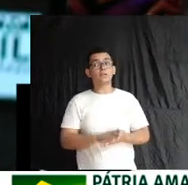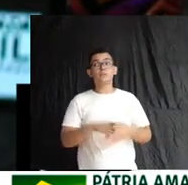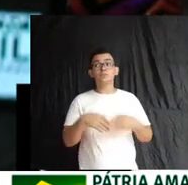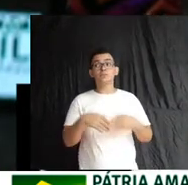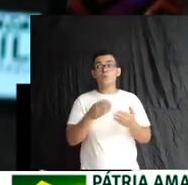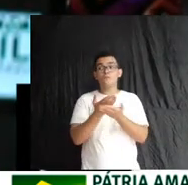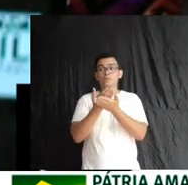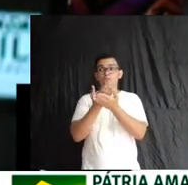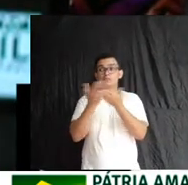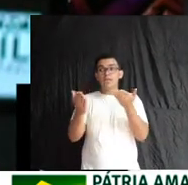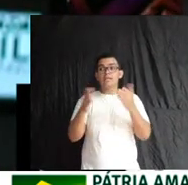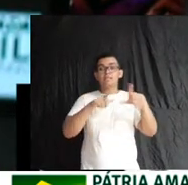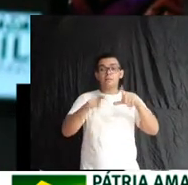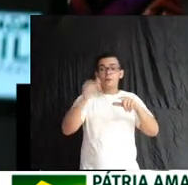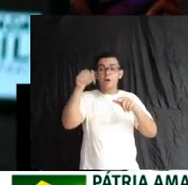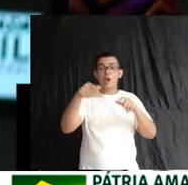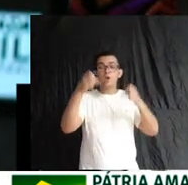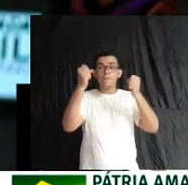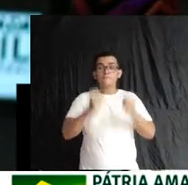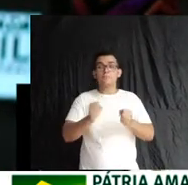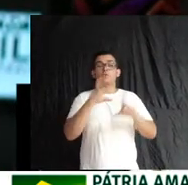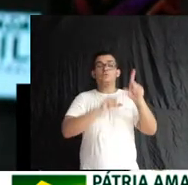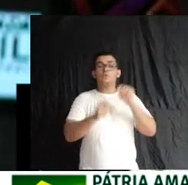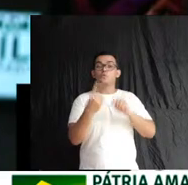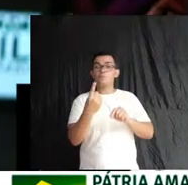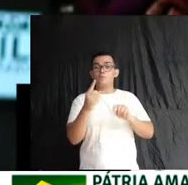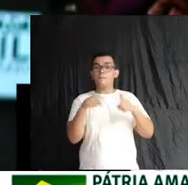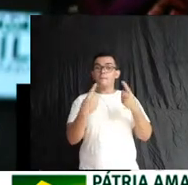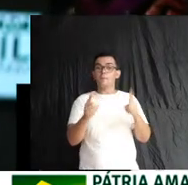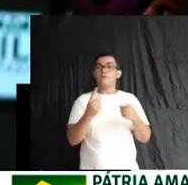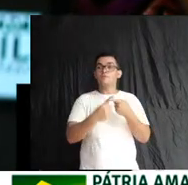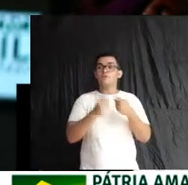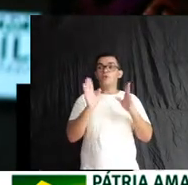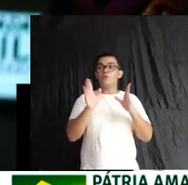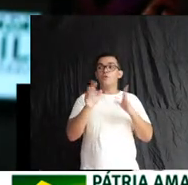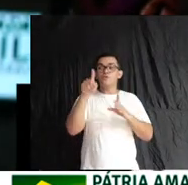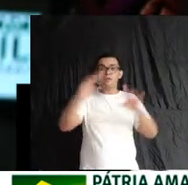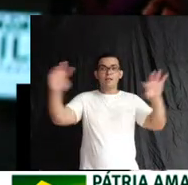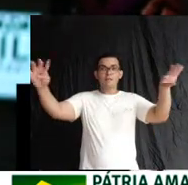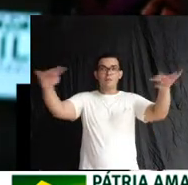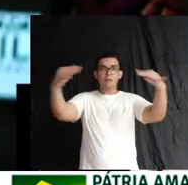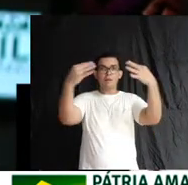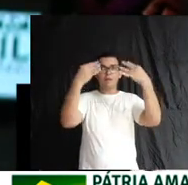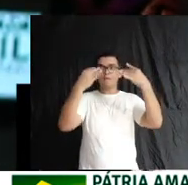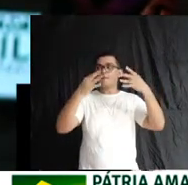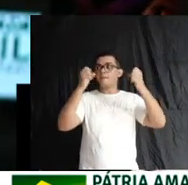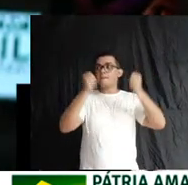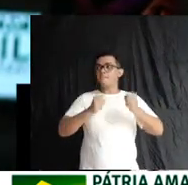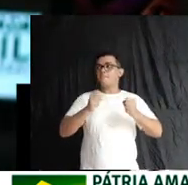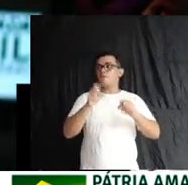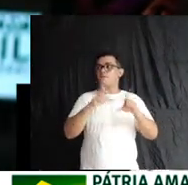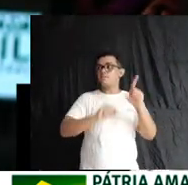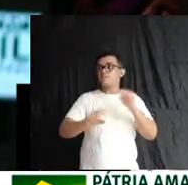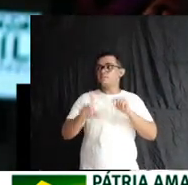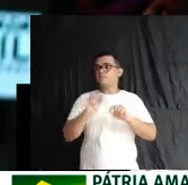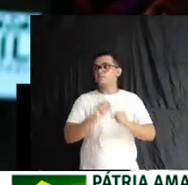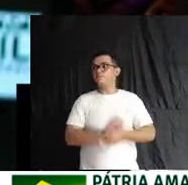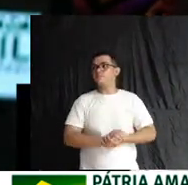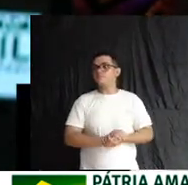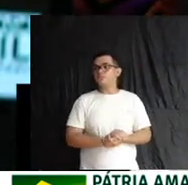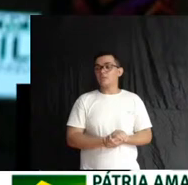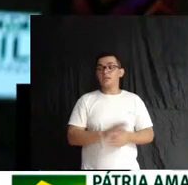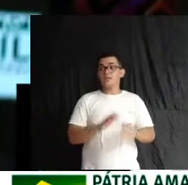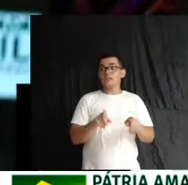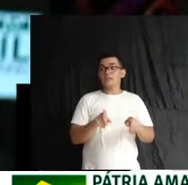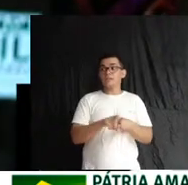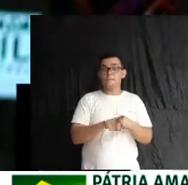tá? Que vocês são a minha plateia hoje. Então... Também, quem estiver assistindo